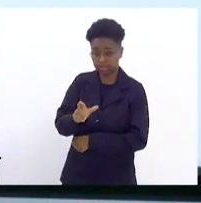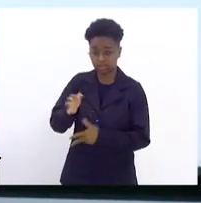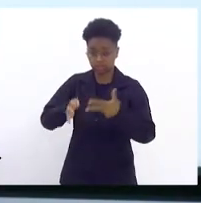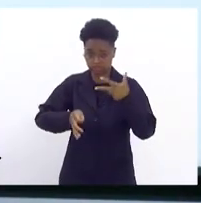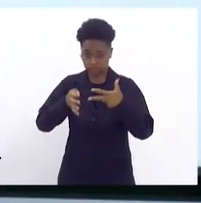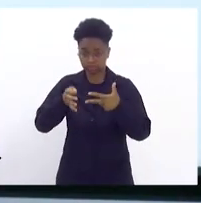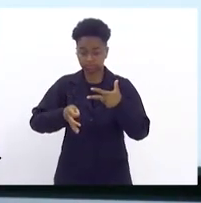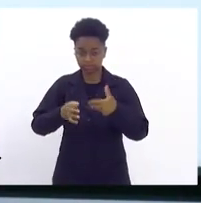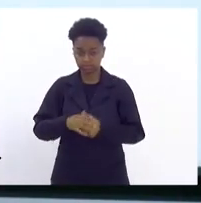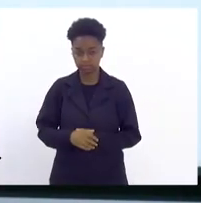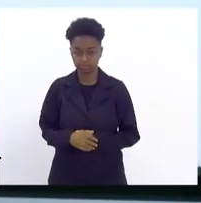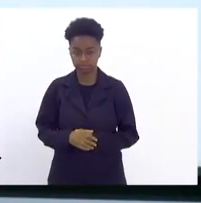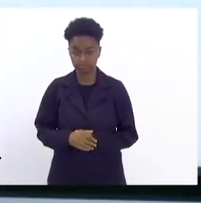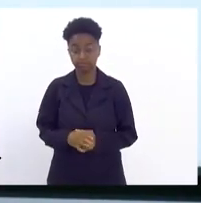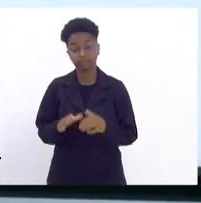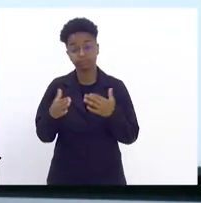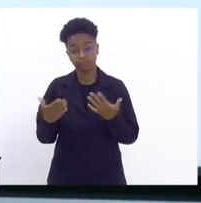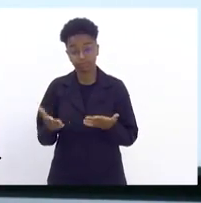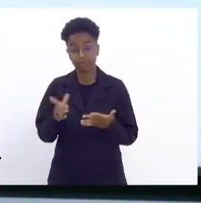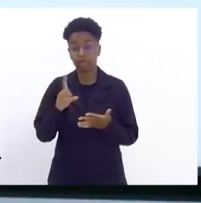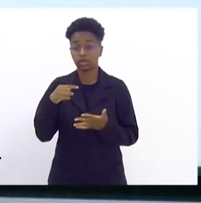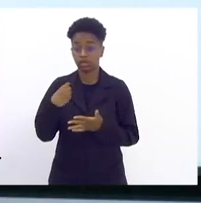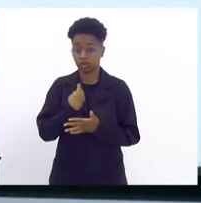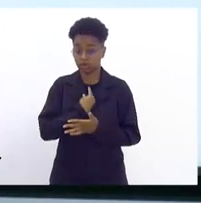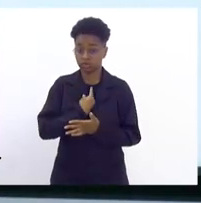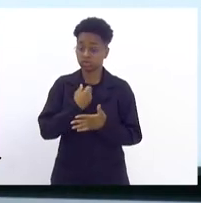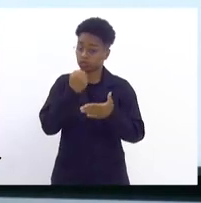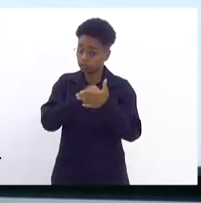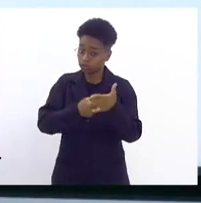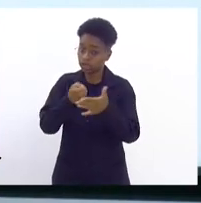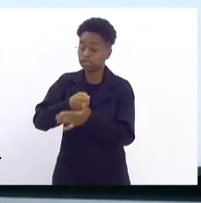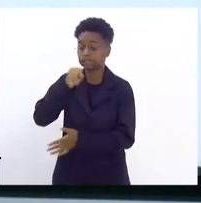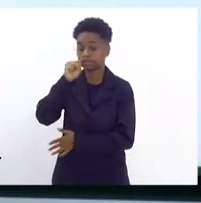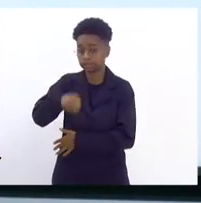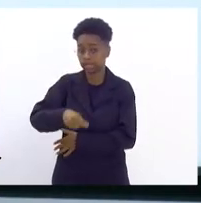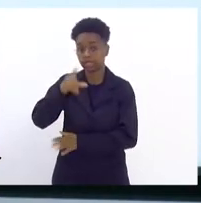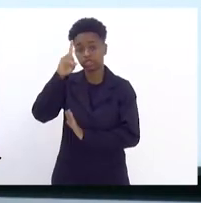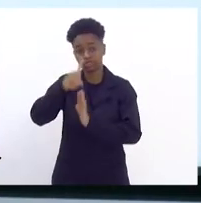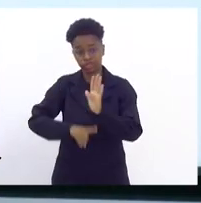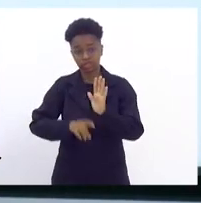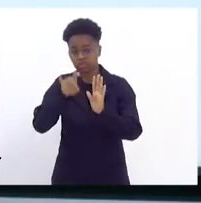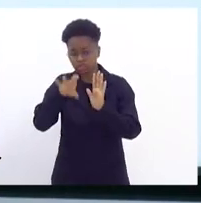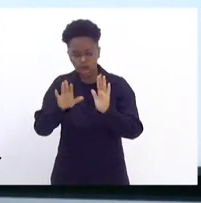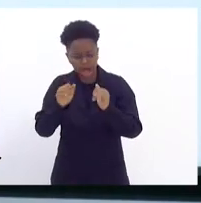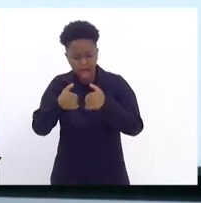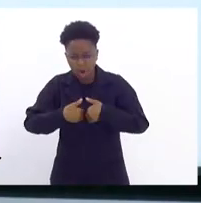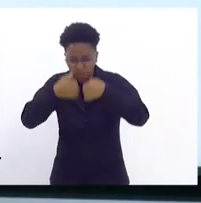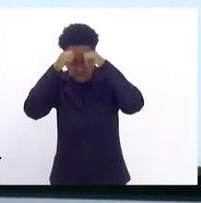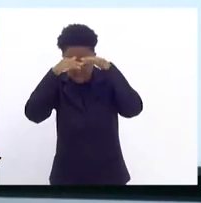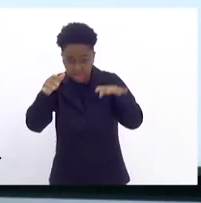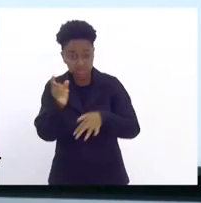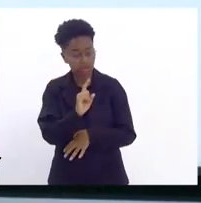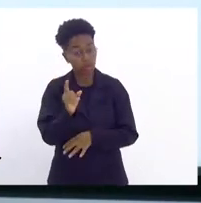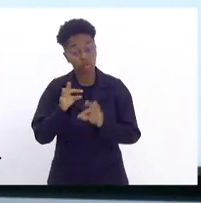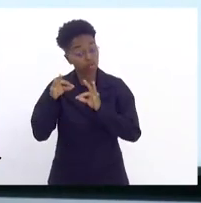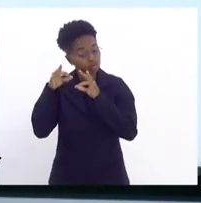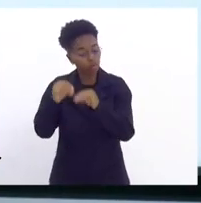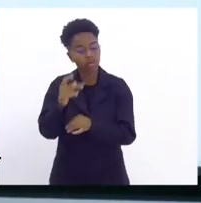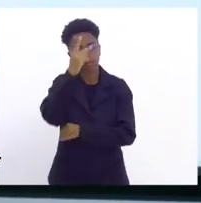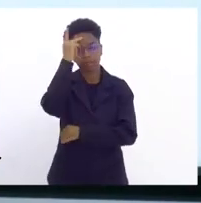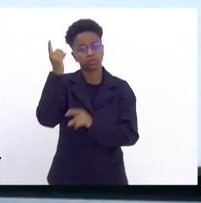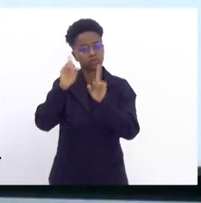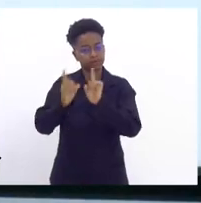né Nós estamos lutando sim pelo direito não só dos autistas mas de todas as pessoas com deficiência